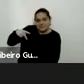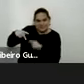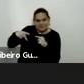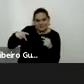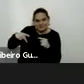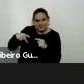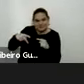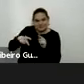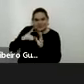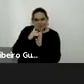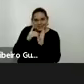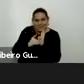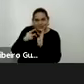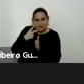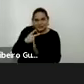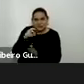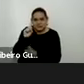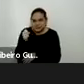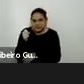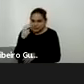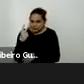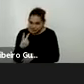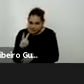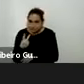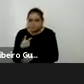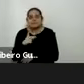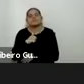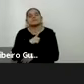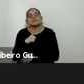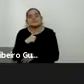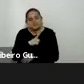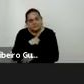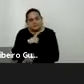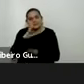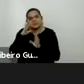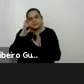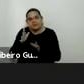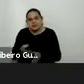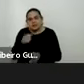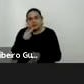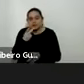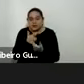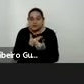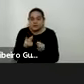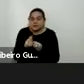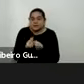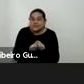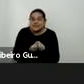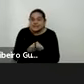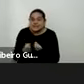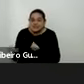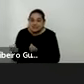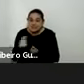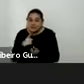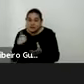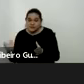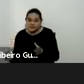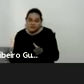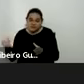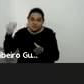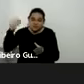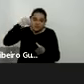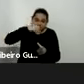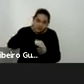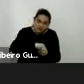decreto 10.282, ele já estabelecia como atividades essenciais que foram incluídas nessa portaria,